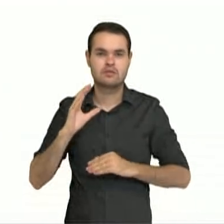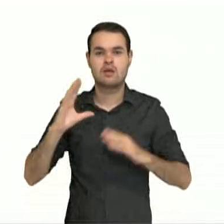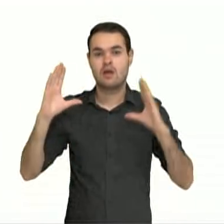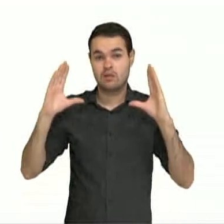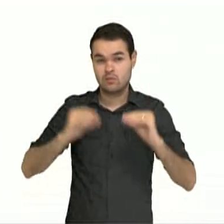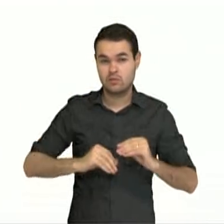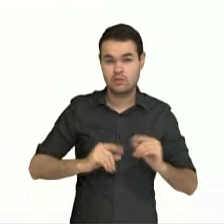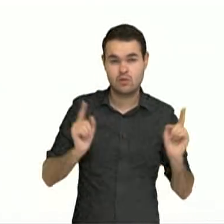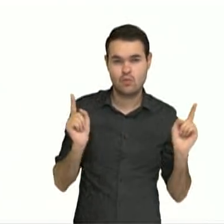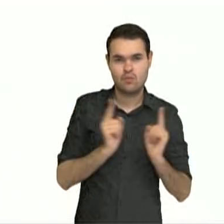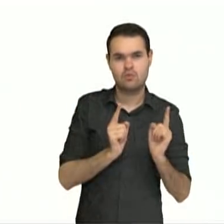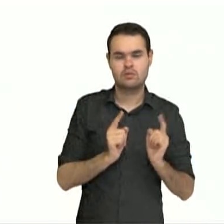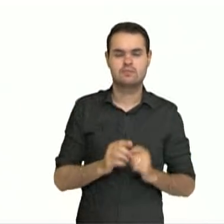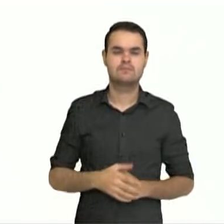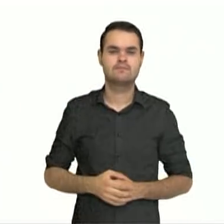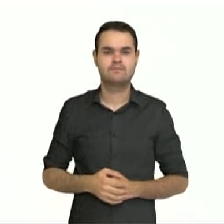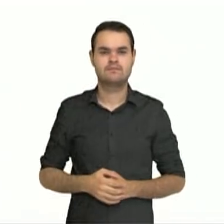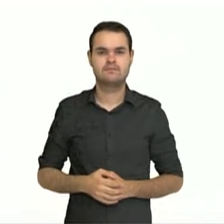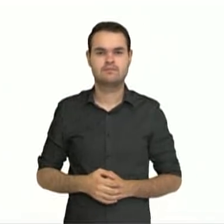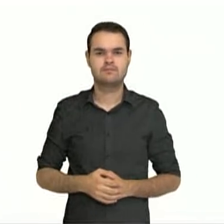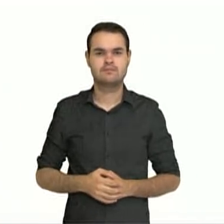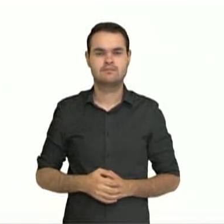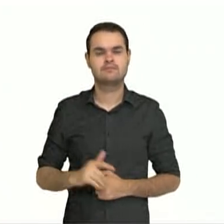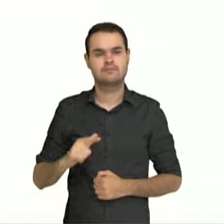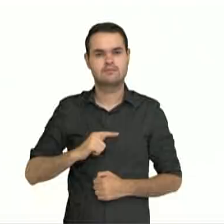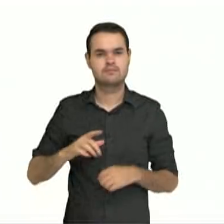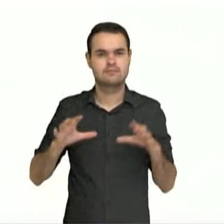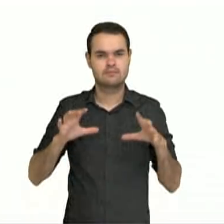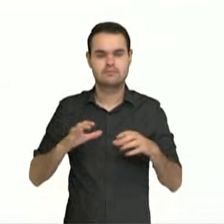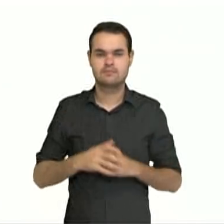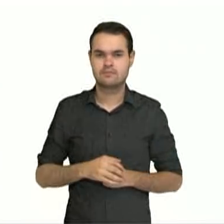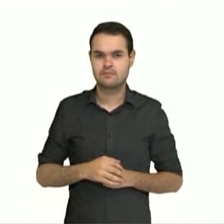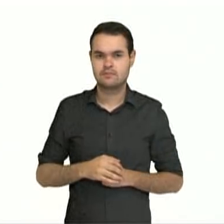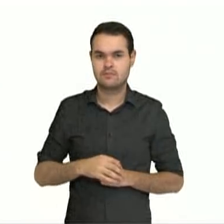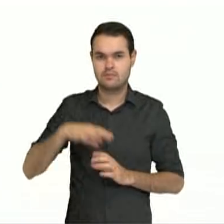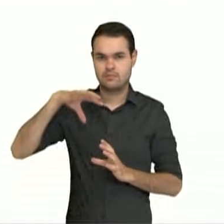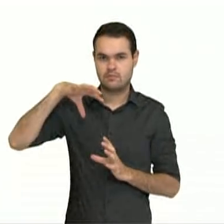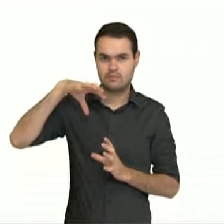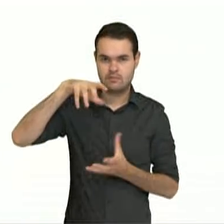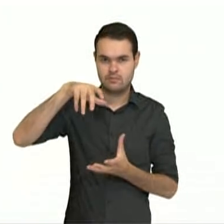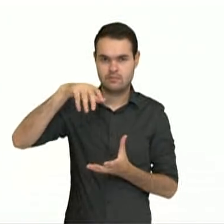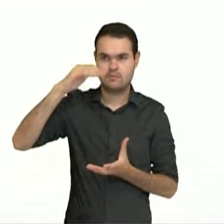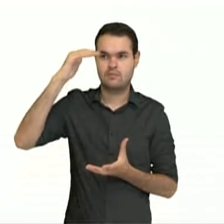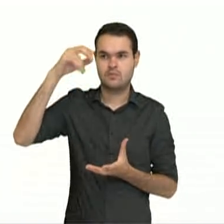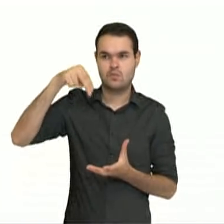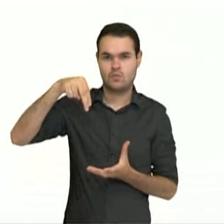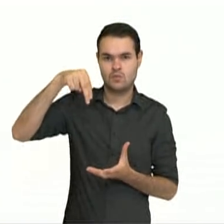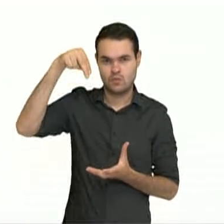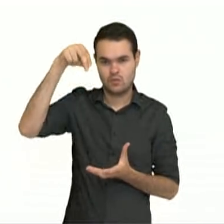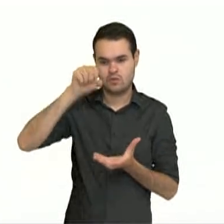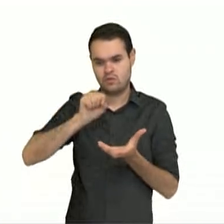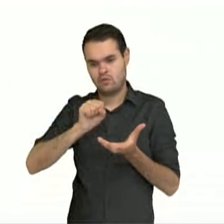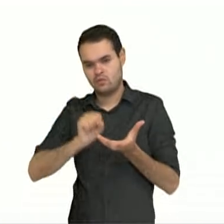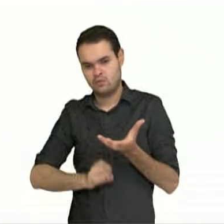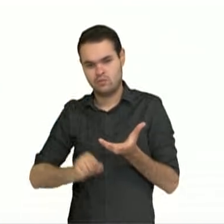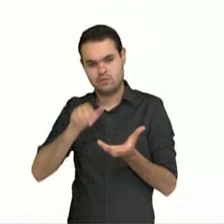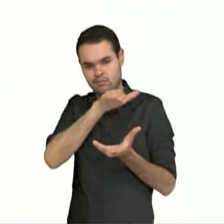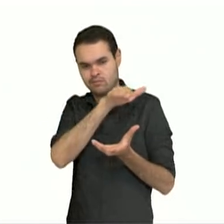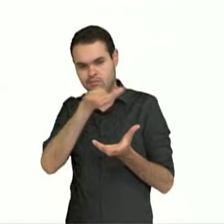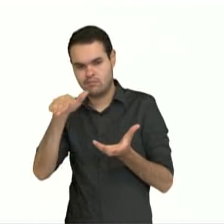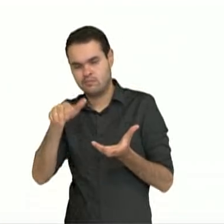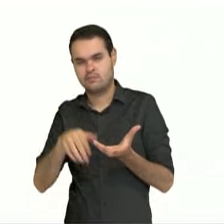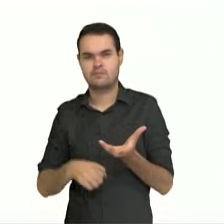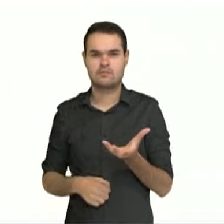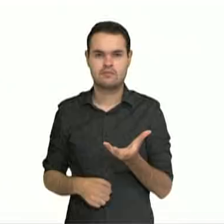mais curta, certo? Então, nós temos isso. Lembrando que a Terra é dividida em hemisfério norte e hemisfério sul. E a